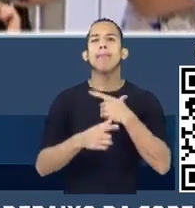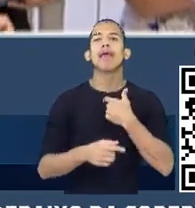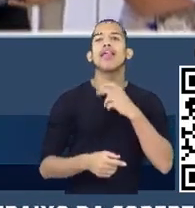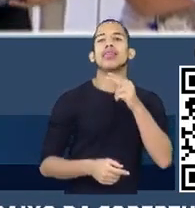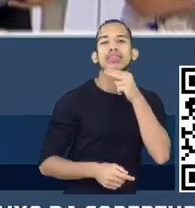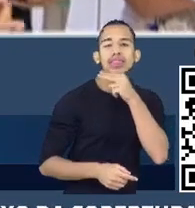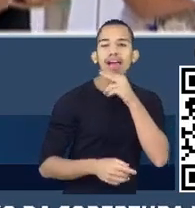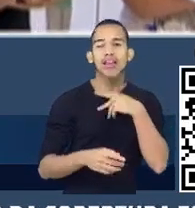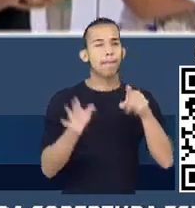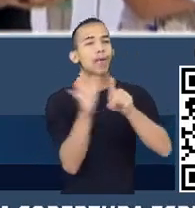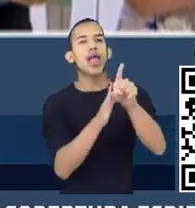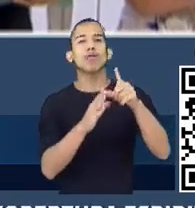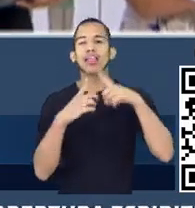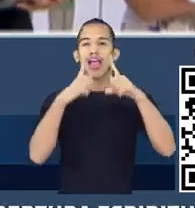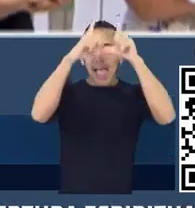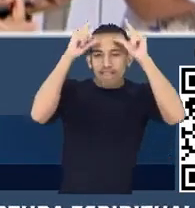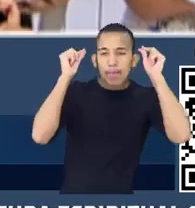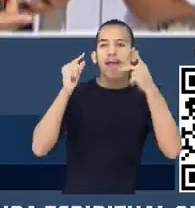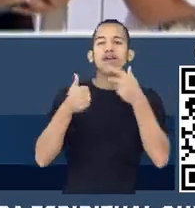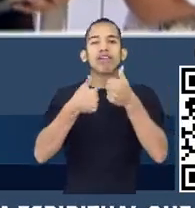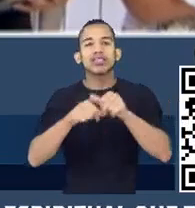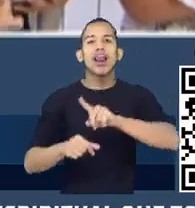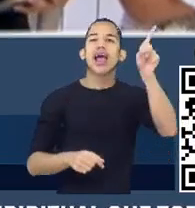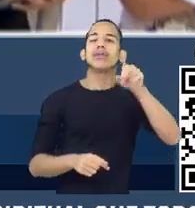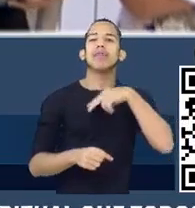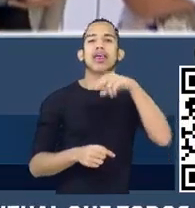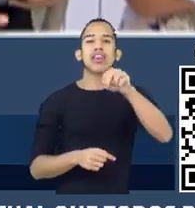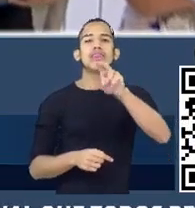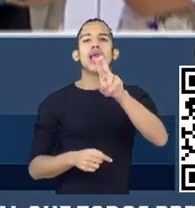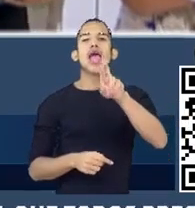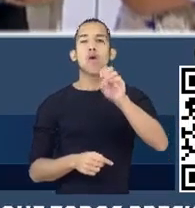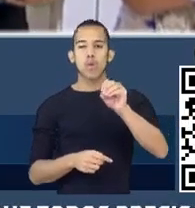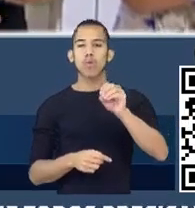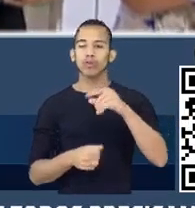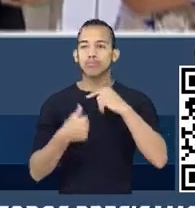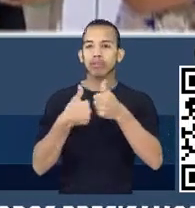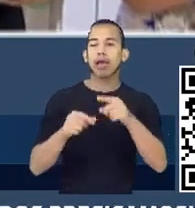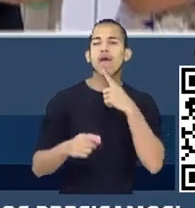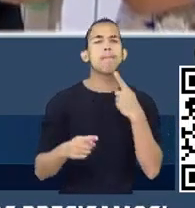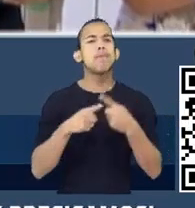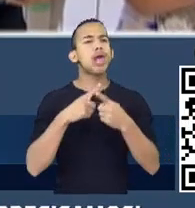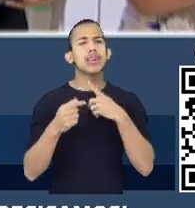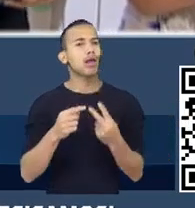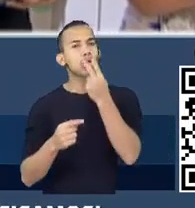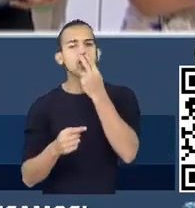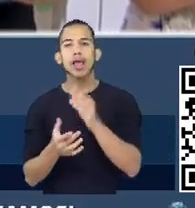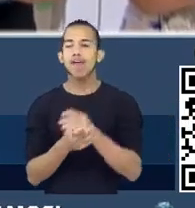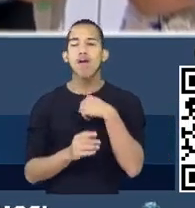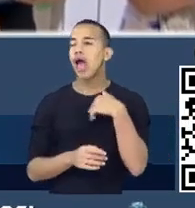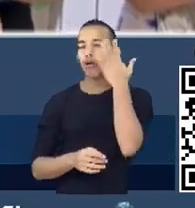perguntei a enfermeira disse que estava no neuro, estava entubada. Aí eu fui perguntar por quê, ela disse: não